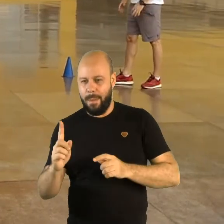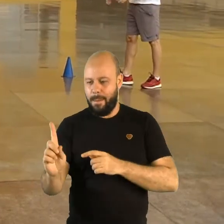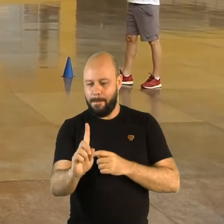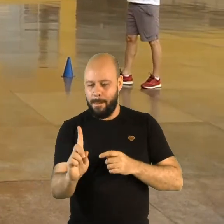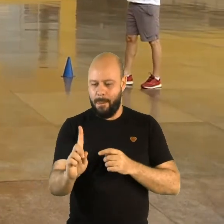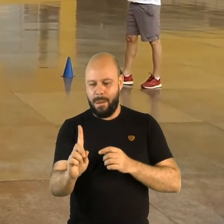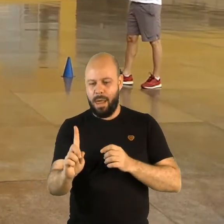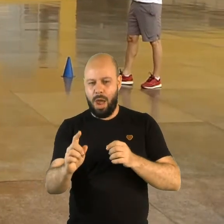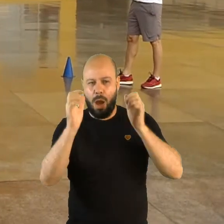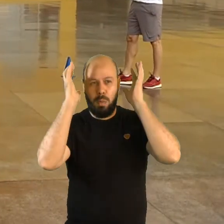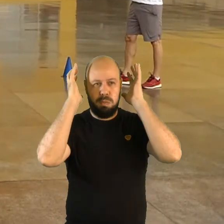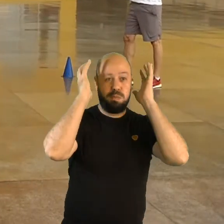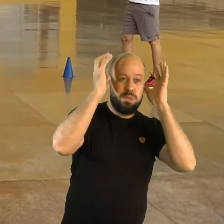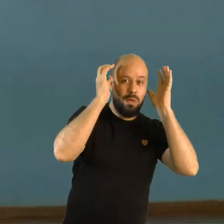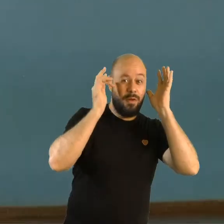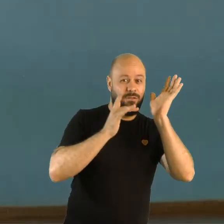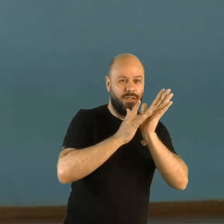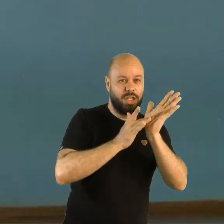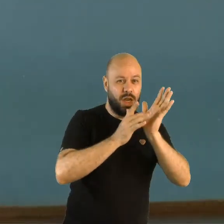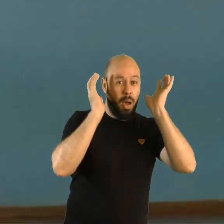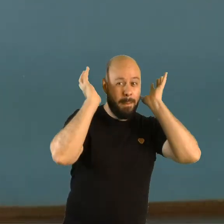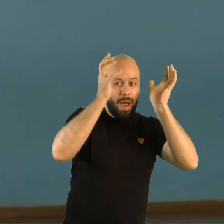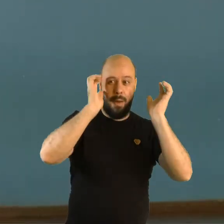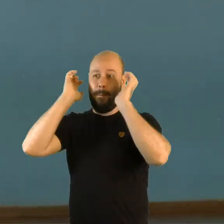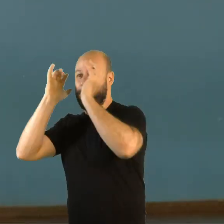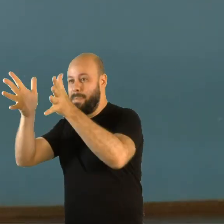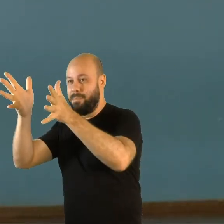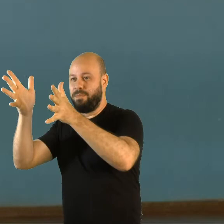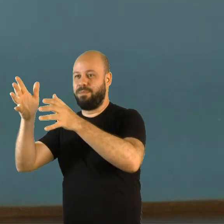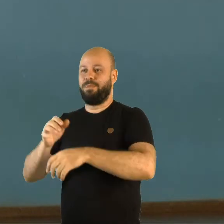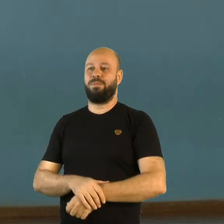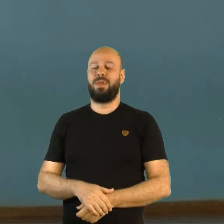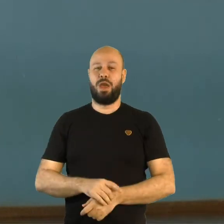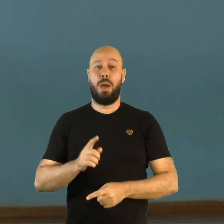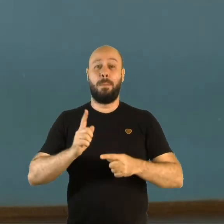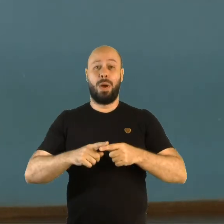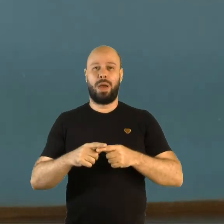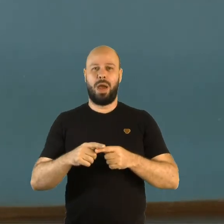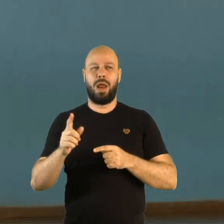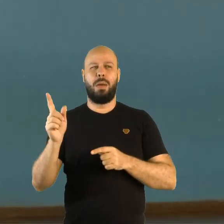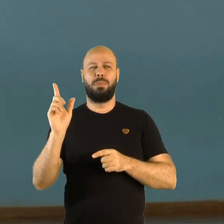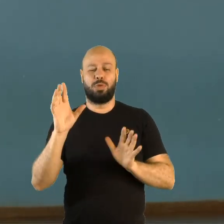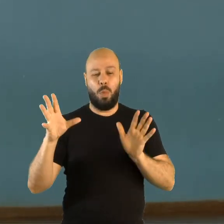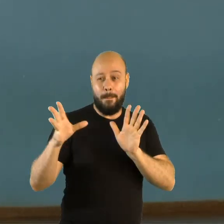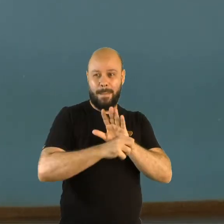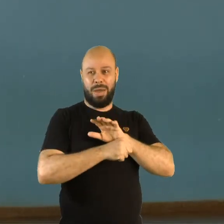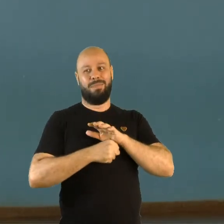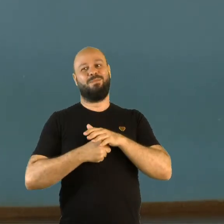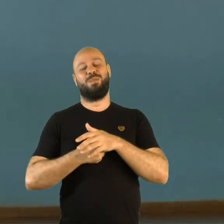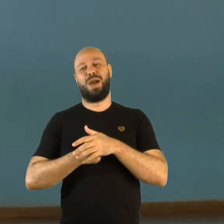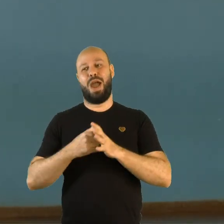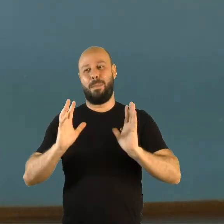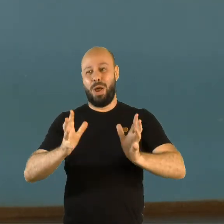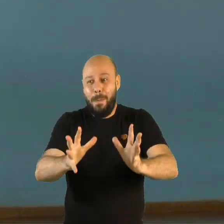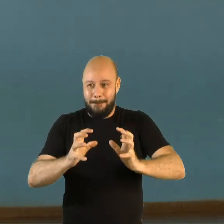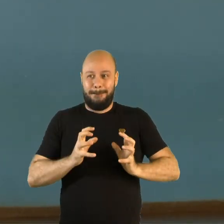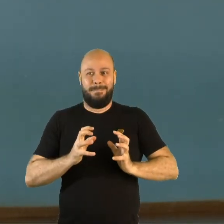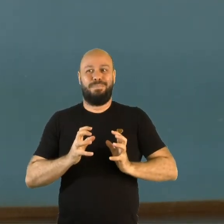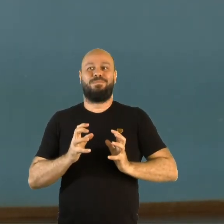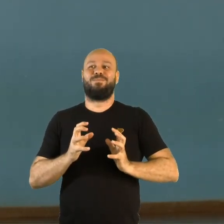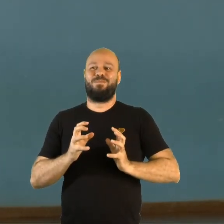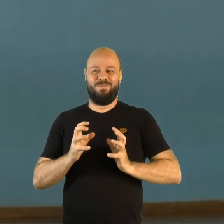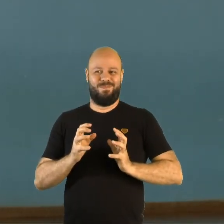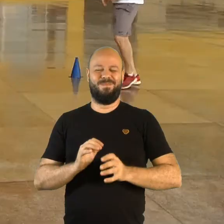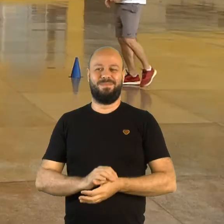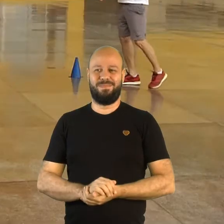algum adversário que tenta roubar essa bola E aí nós estamos estamos executando o nosso passe por cima